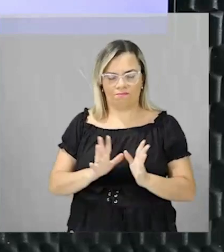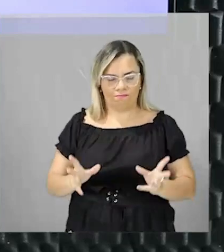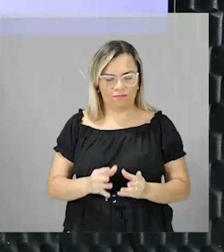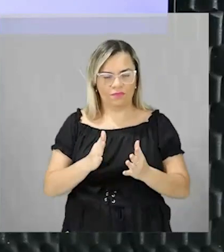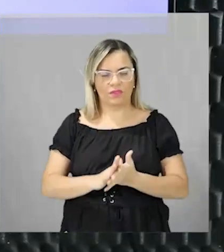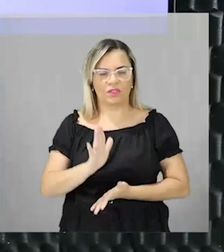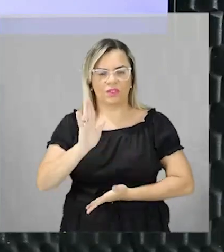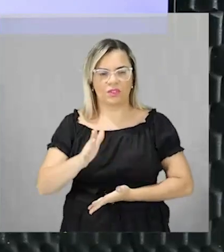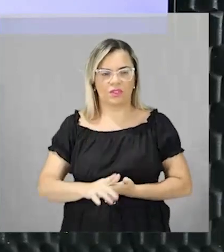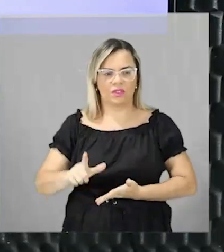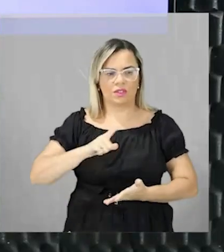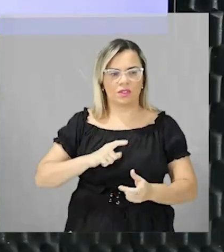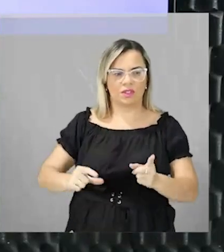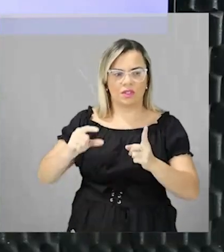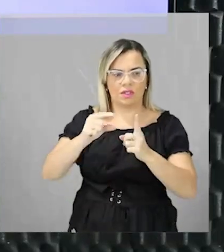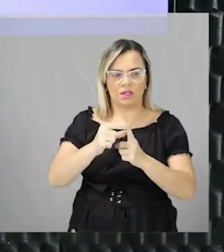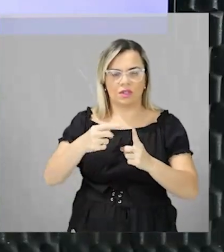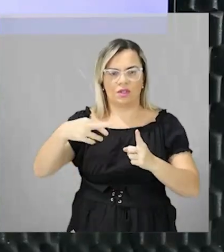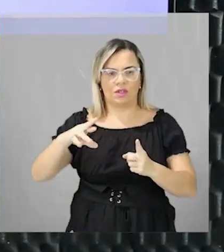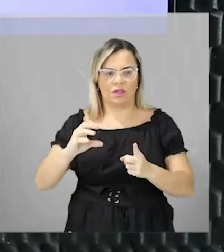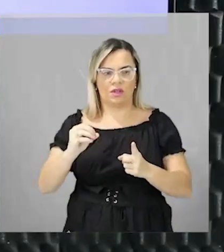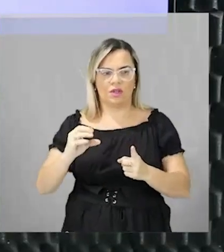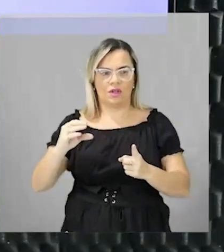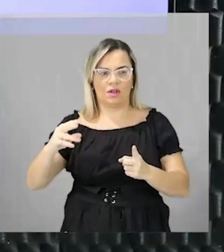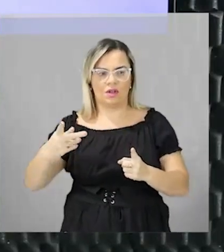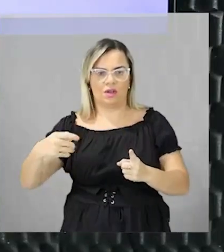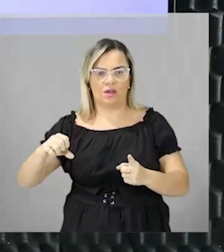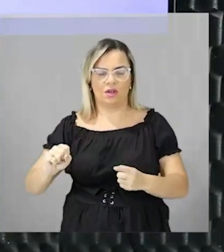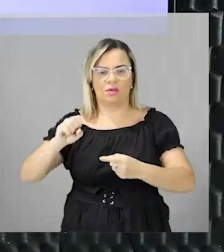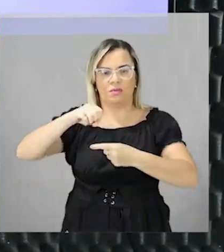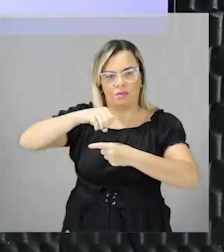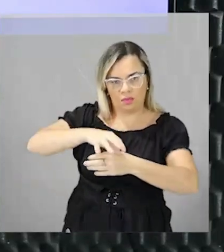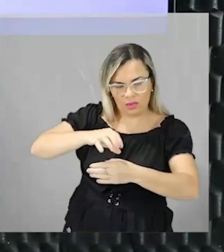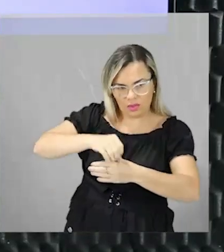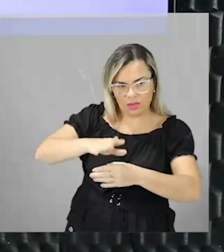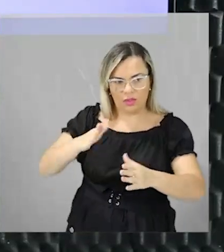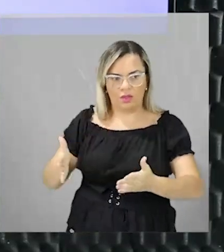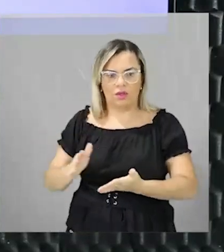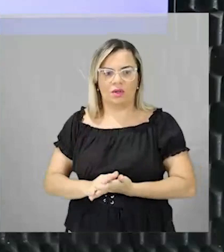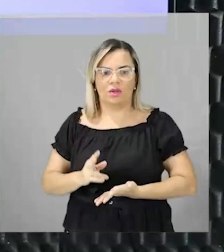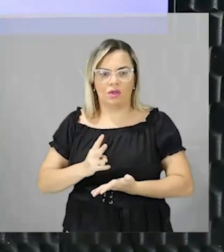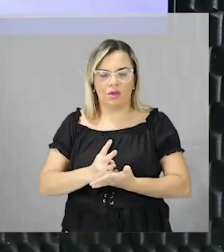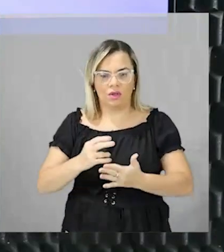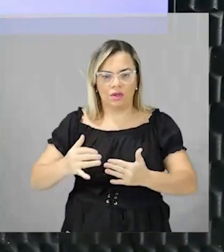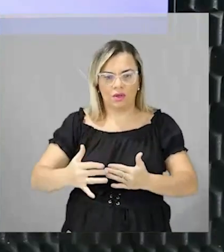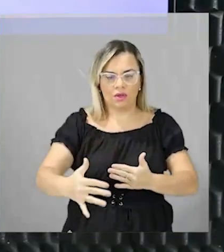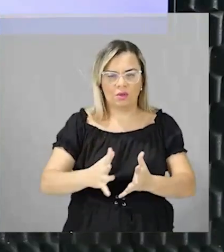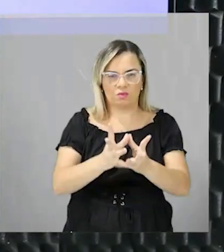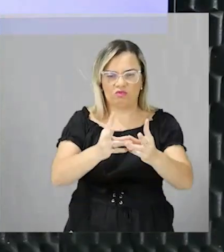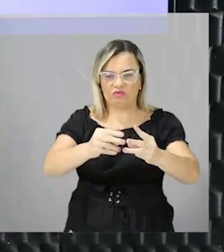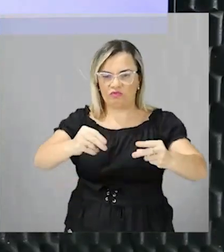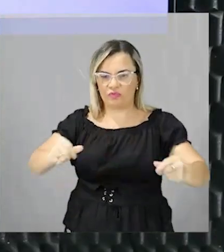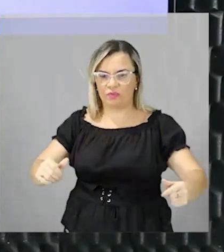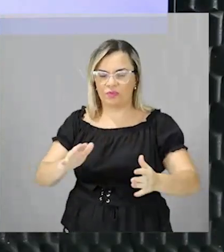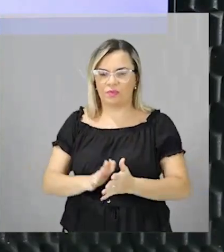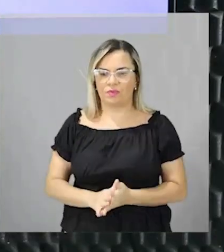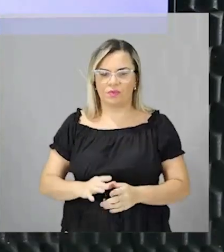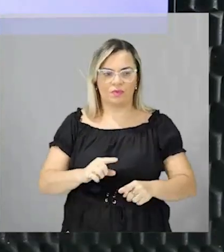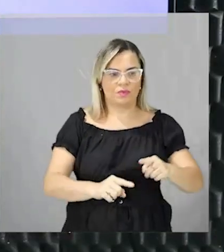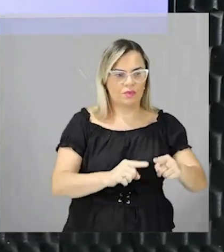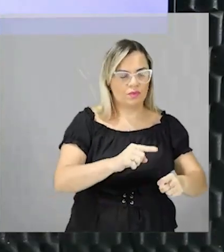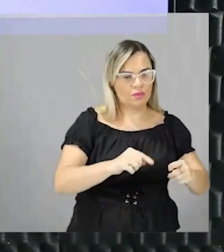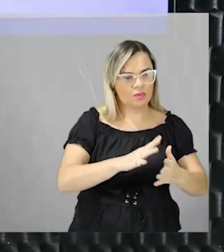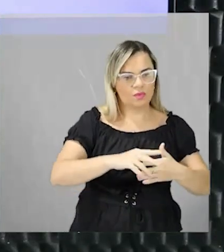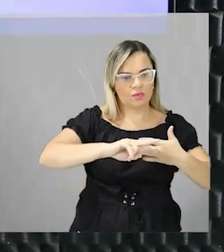Então, tu já tem a palavra-chave rocha, eu já tenho uma dica. E aí ele continua, né? Que as rochas, elas são continuamente destruídas. Os